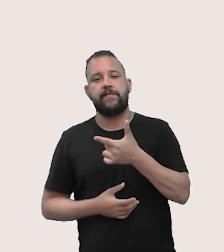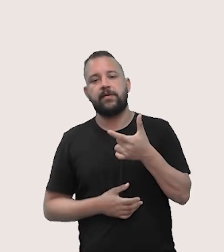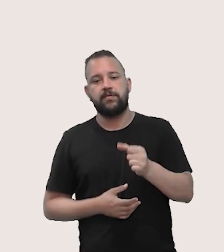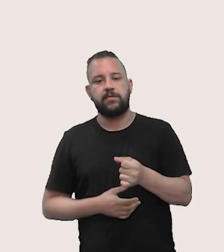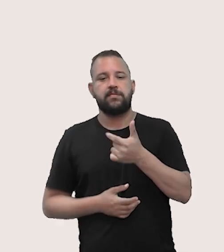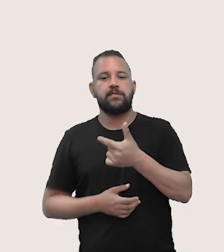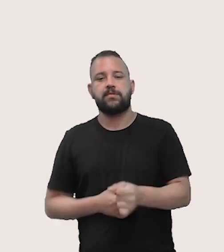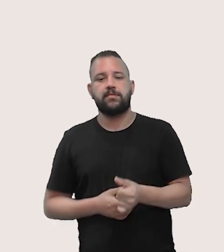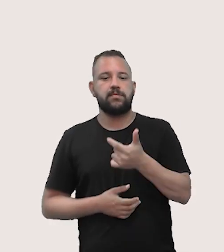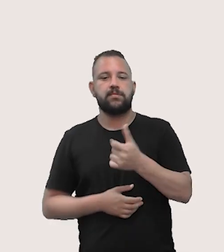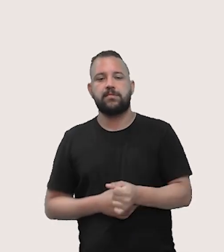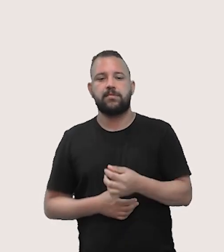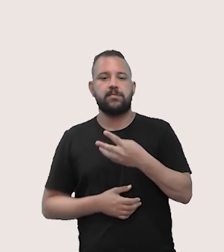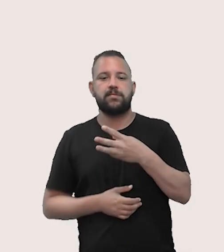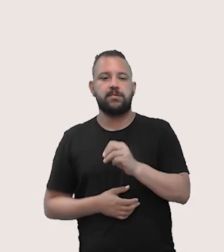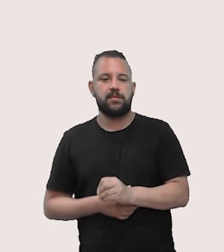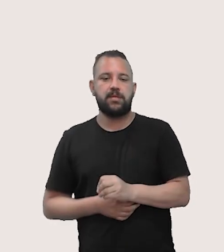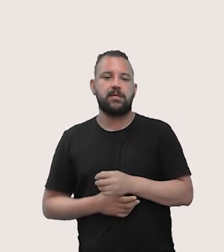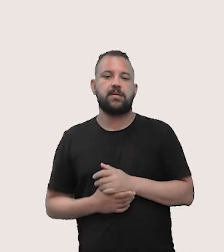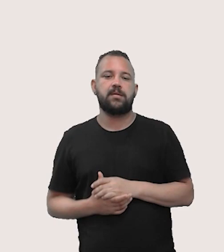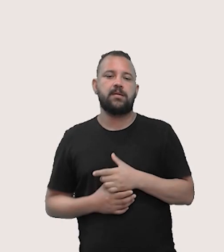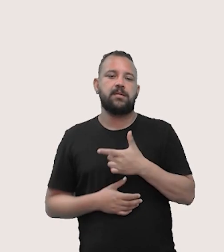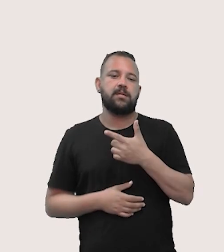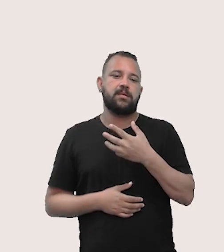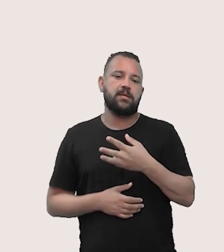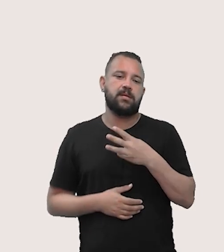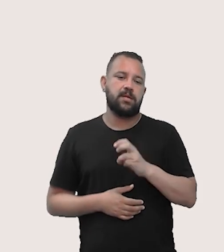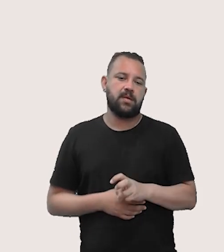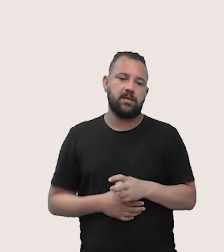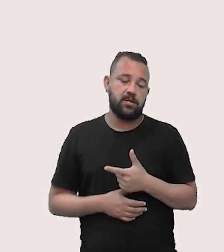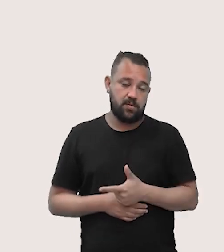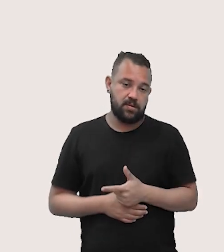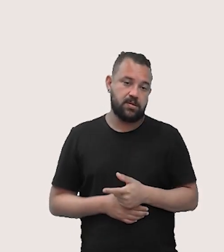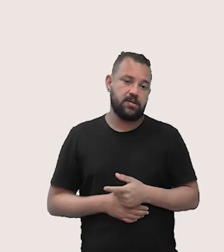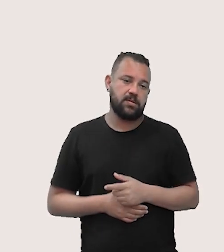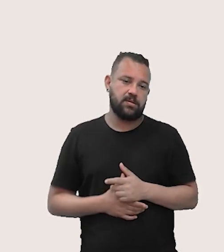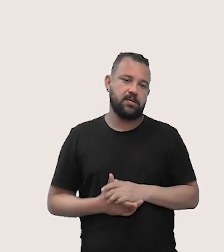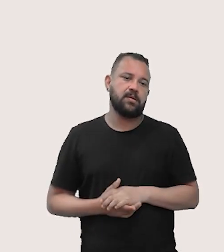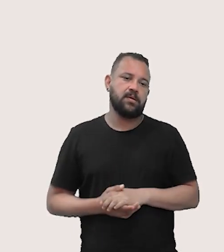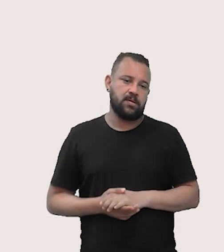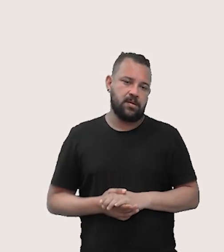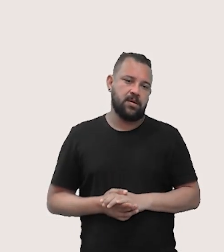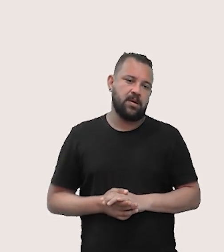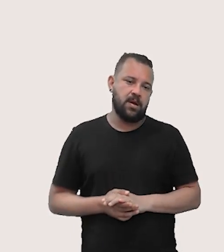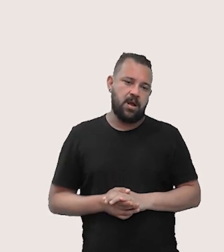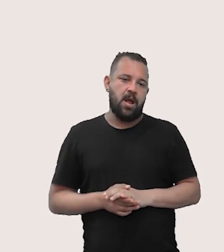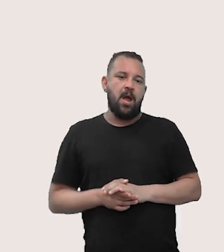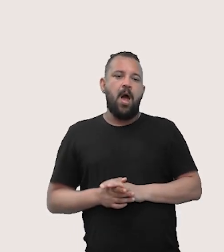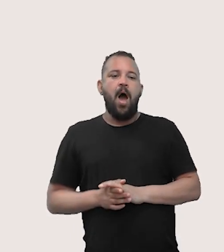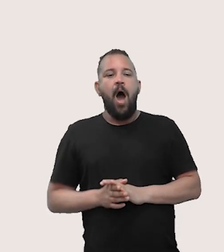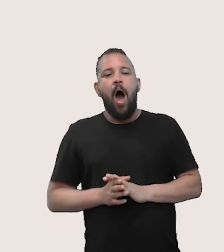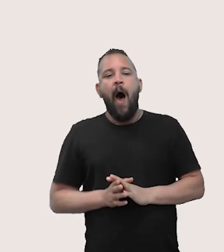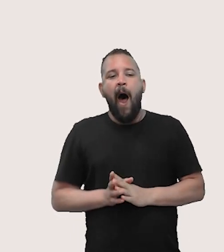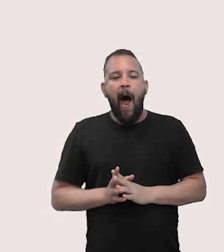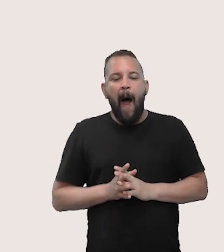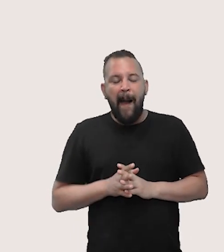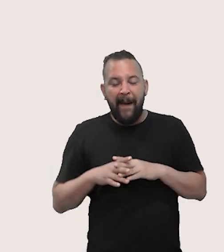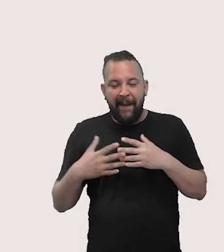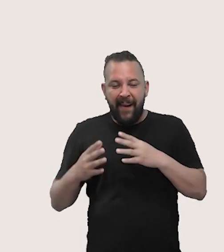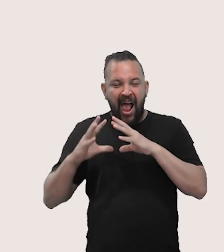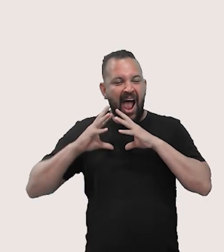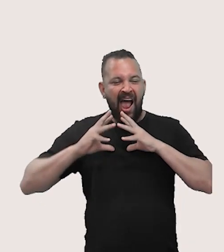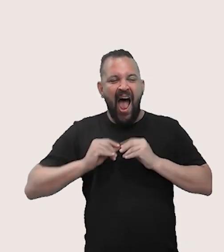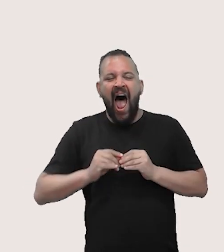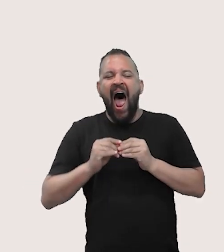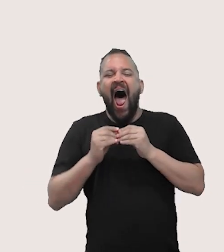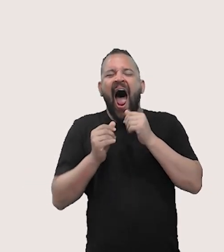28, 28, 28, 30, 32, 35, 35, 38 e 45. E aí estão todas